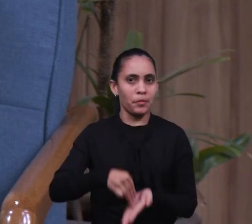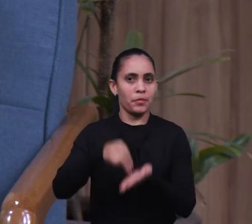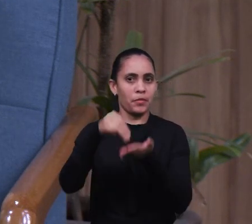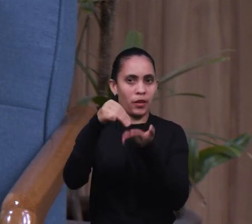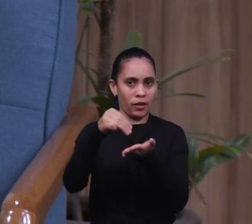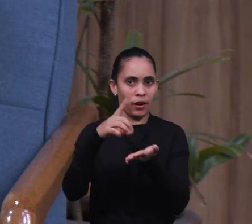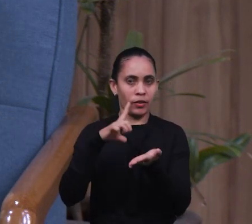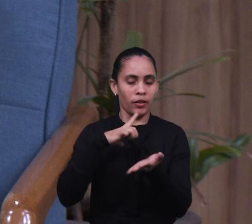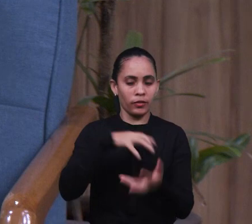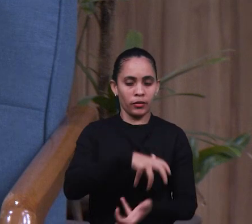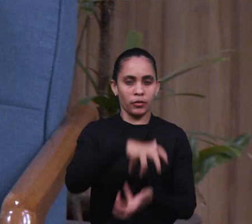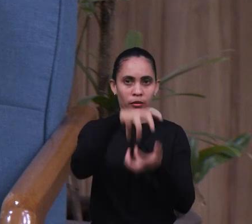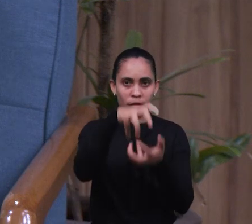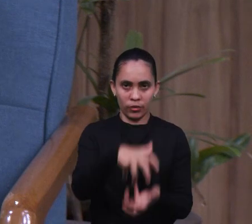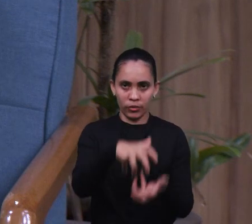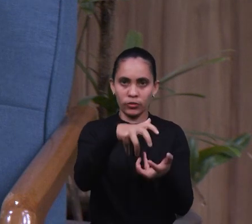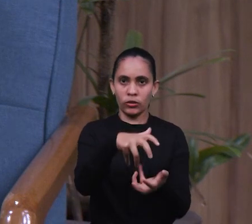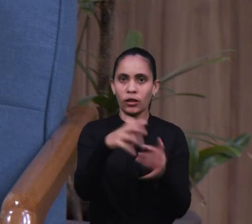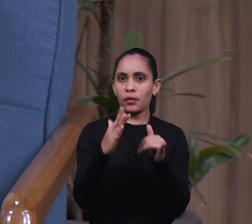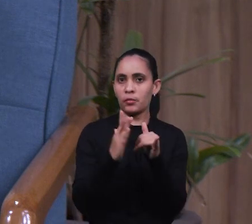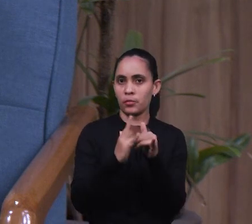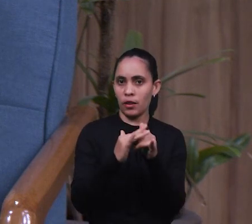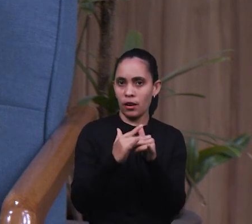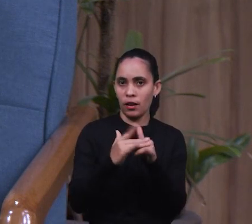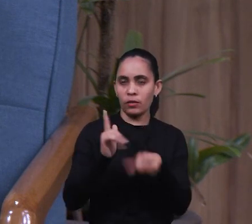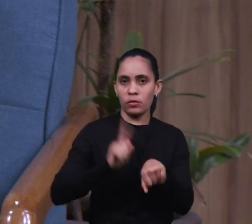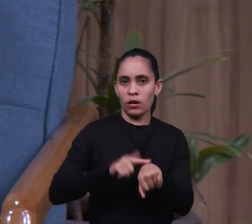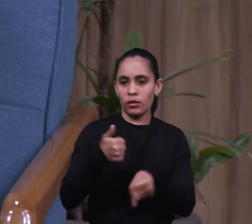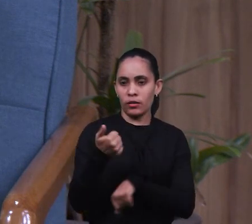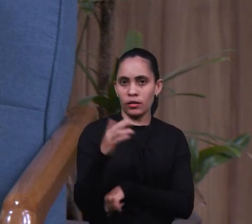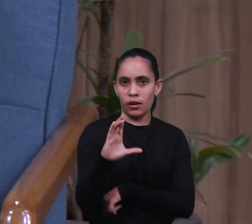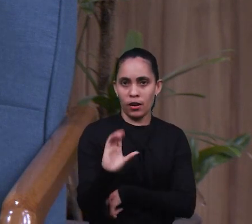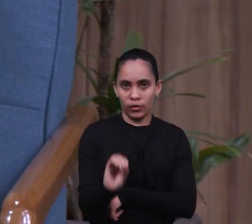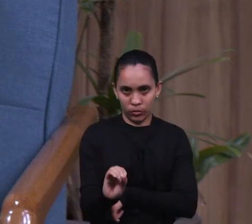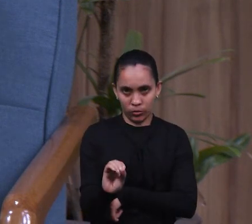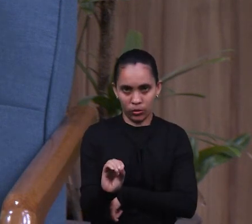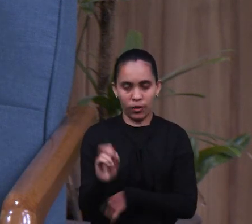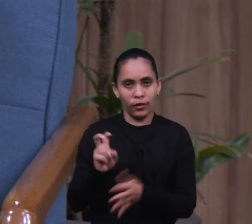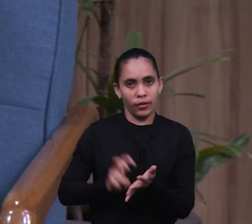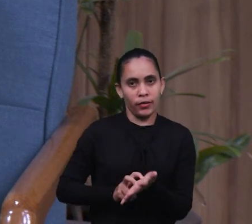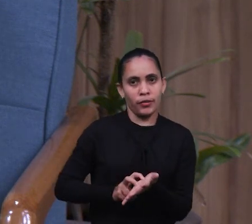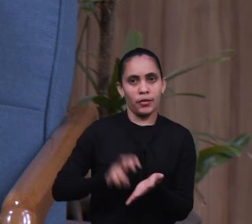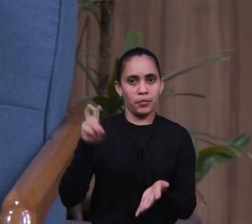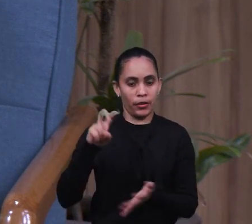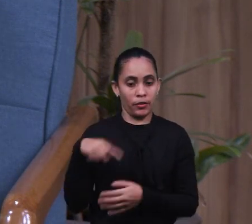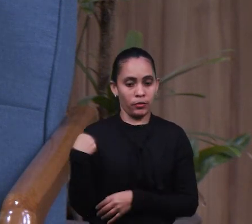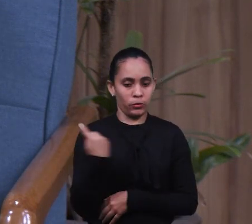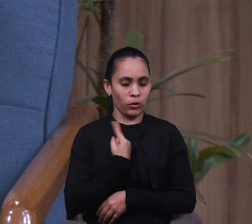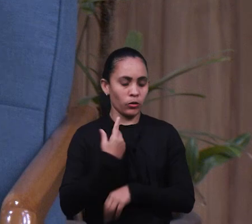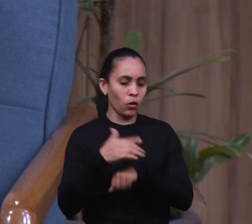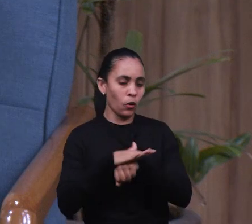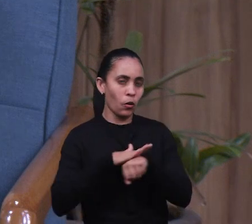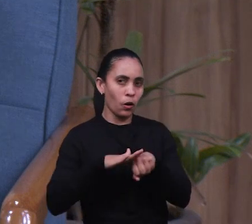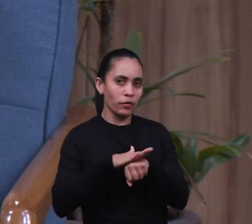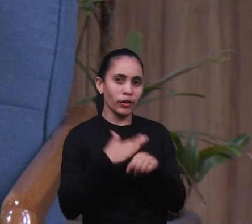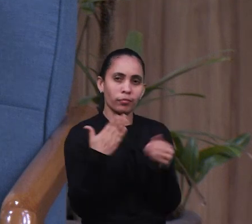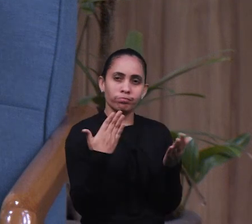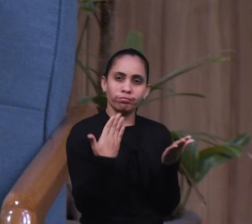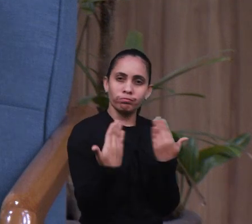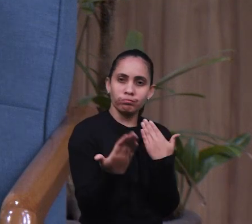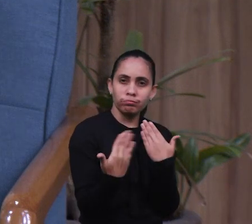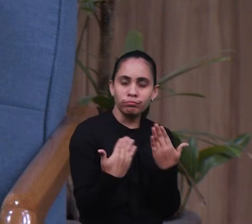inclusive, todos os domingos às 10 horas da manhã, e que nós trazemos aqui para discutirmos um pouco, conversarmos sobre isso, ampliarmos alguns